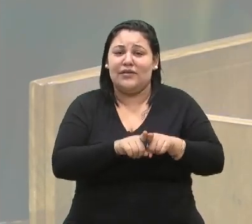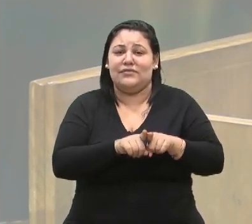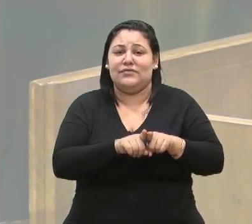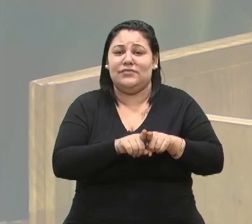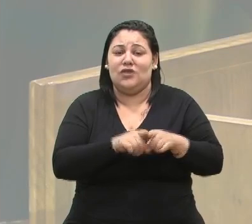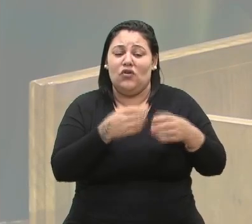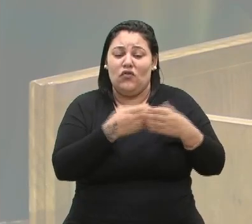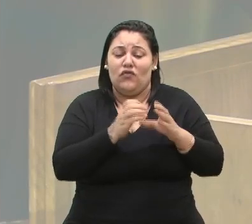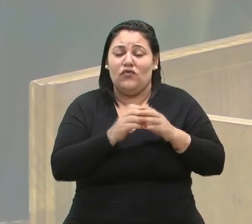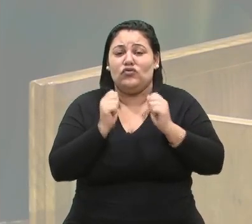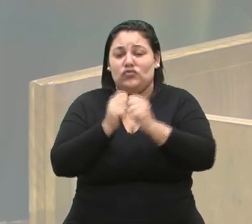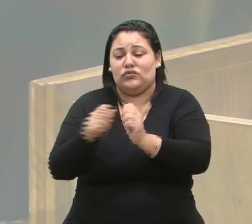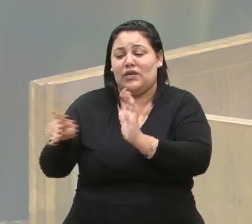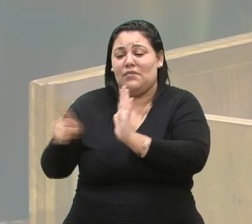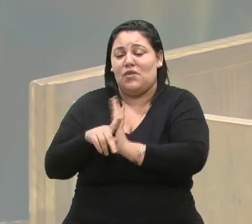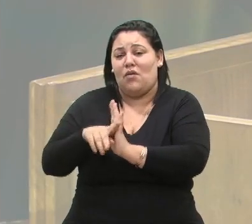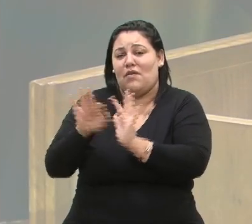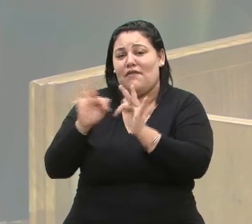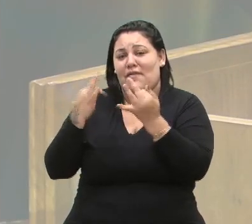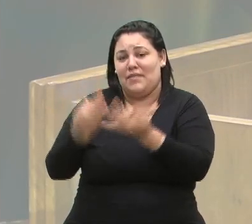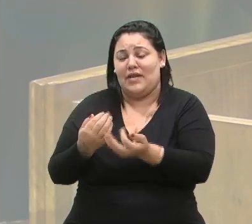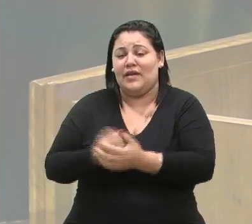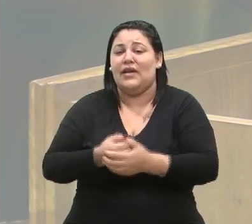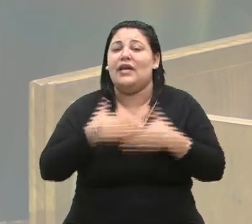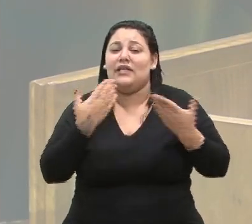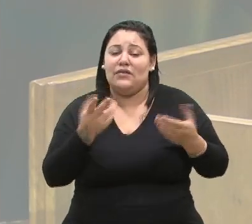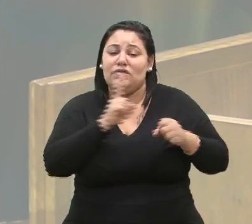própria família. Então, cuidado subsidiado